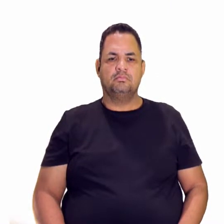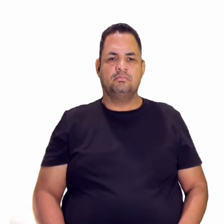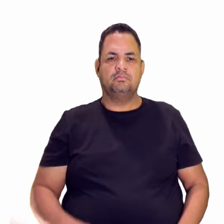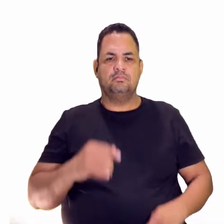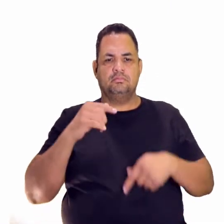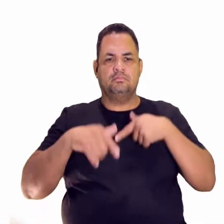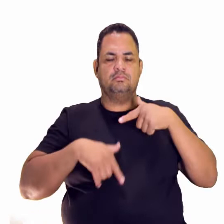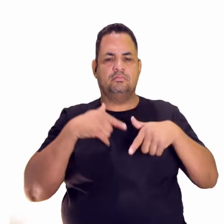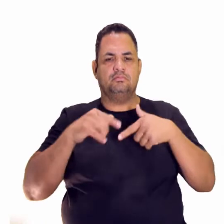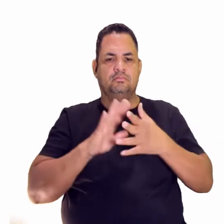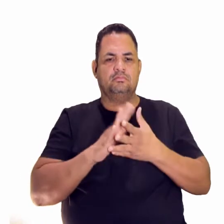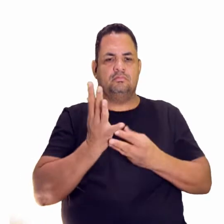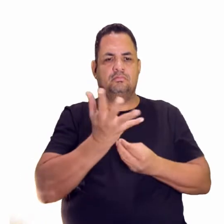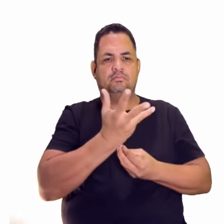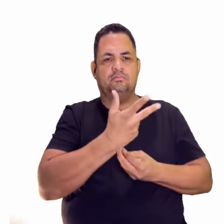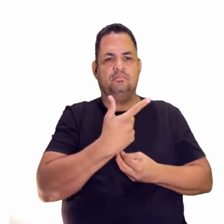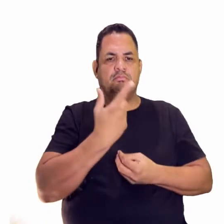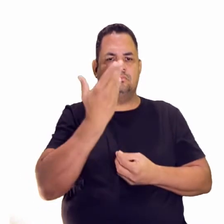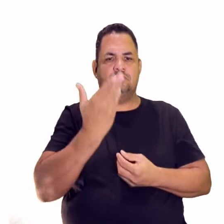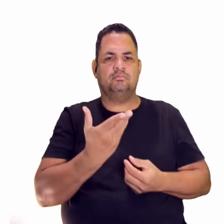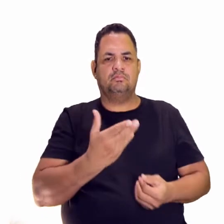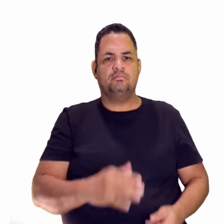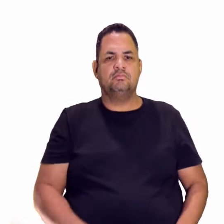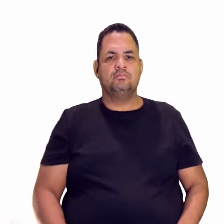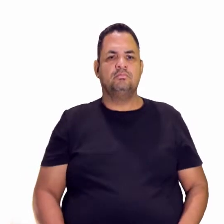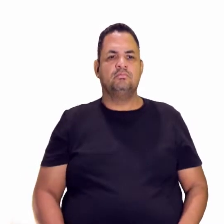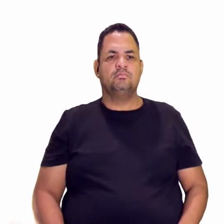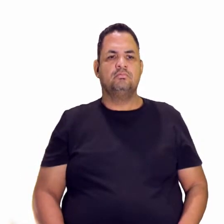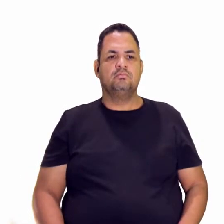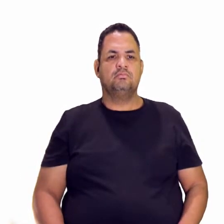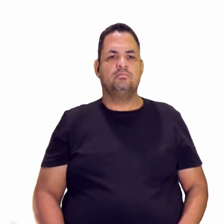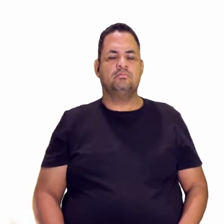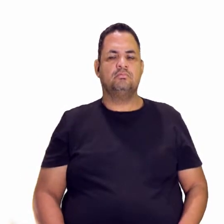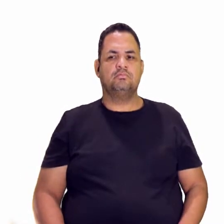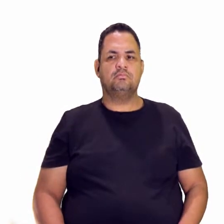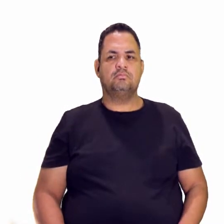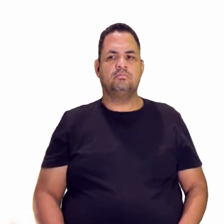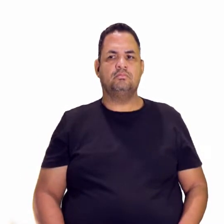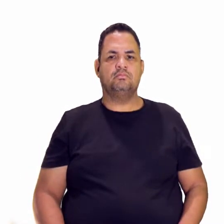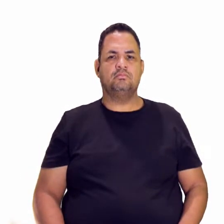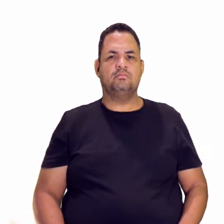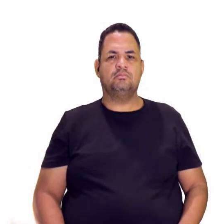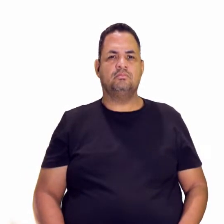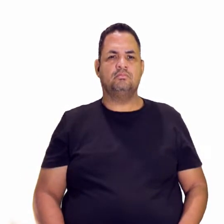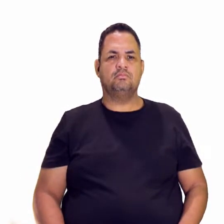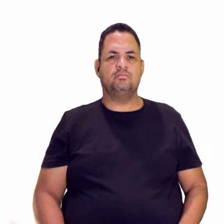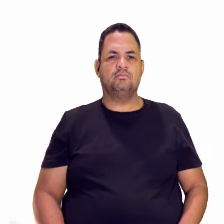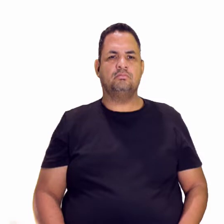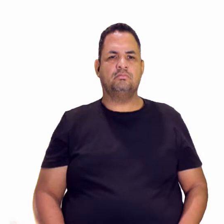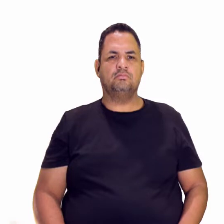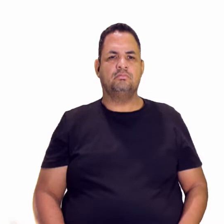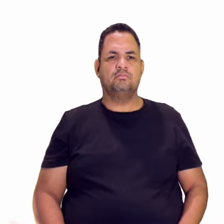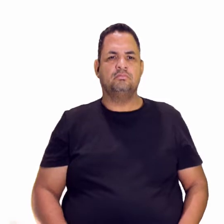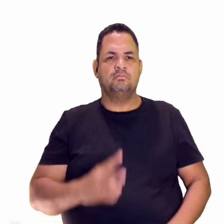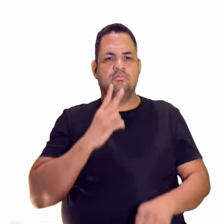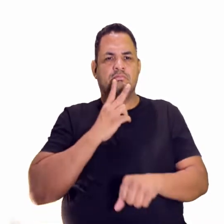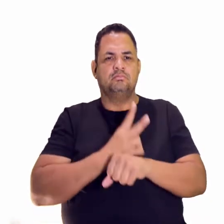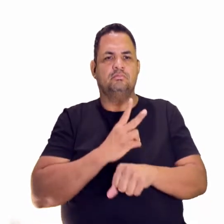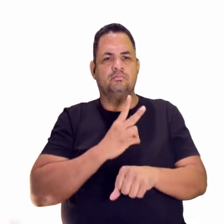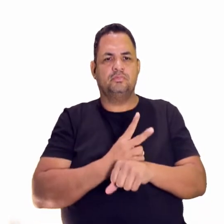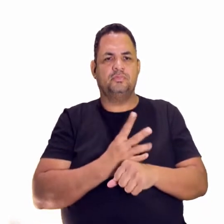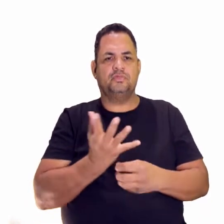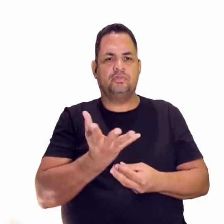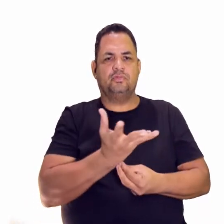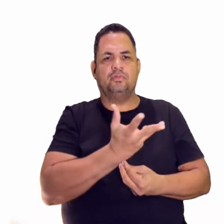produção artística, né? Uma dessas produções modernas, atuais, contemporâneas, que é a videoarte,